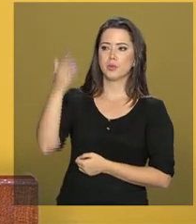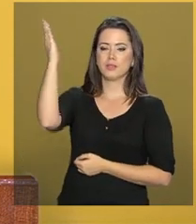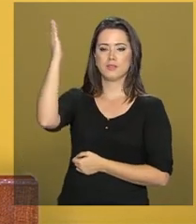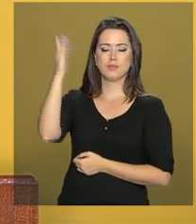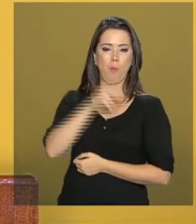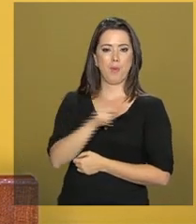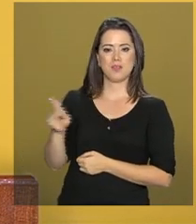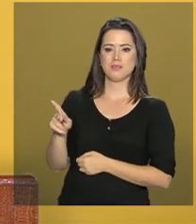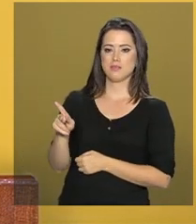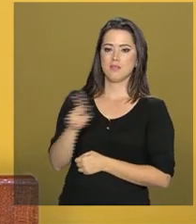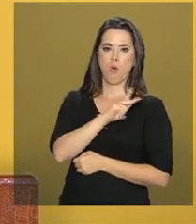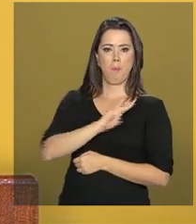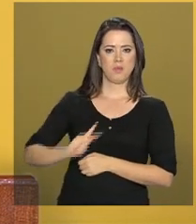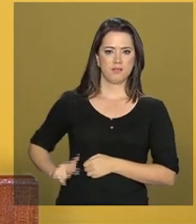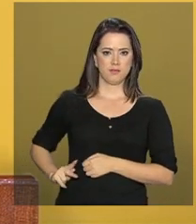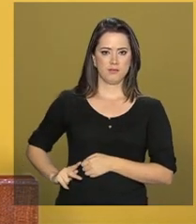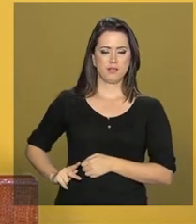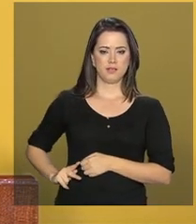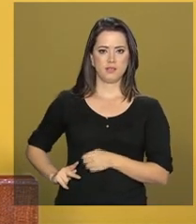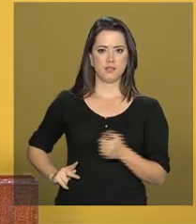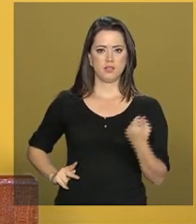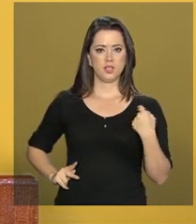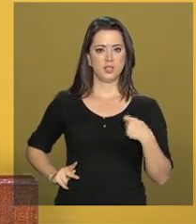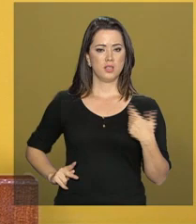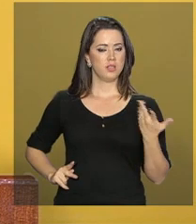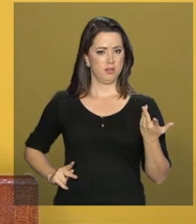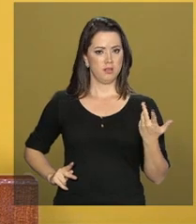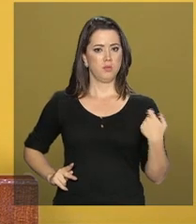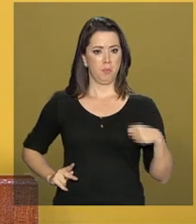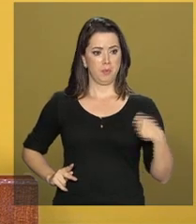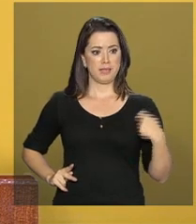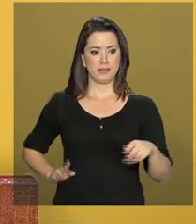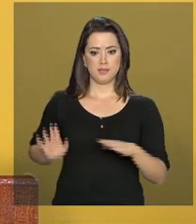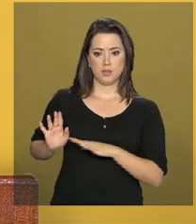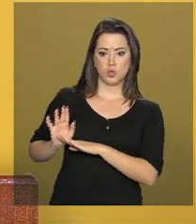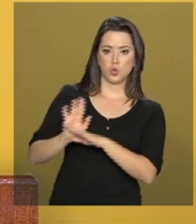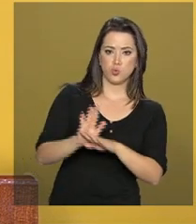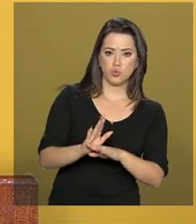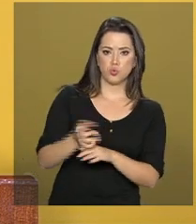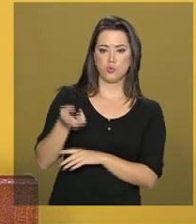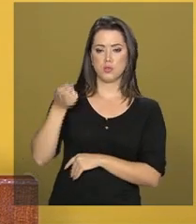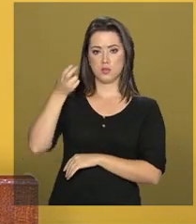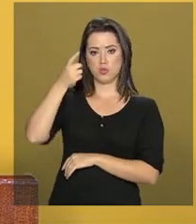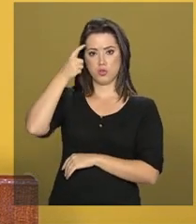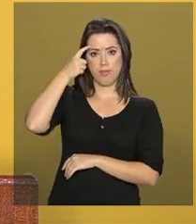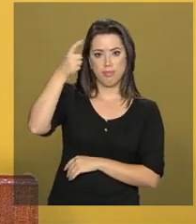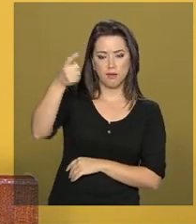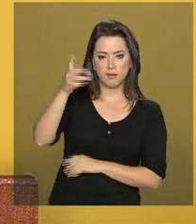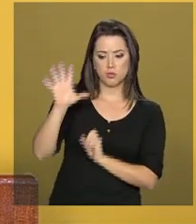por exemplo prescindir de um assessoramento direto em matéria de inteligência e segurança nacional